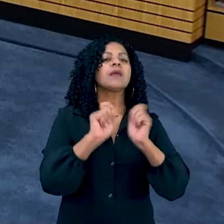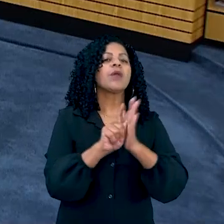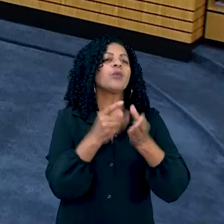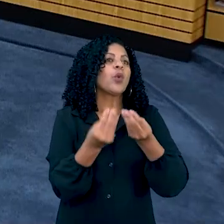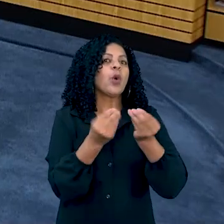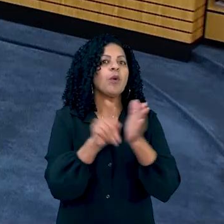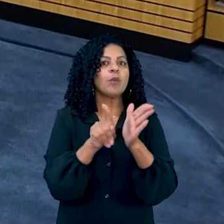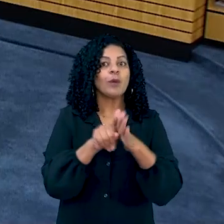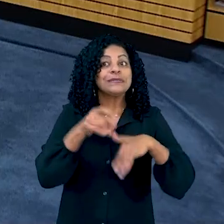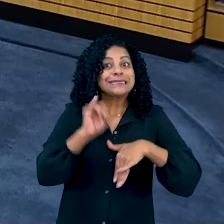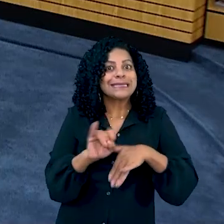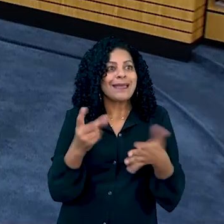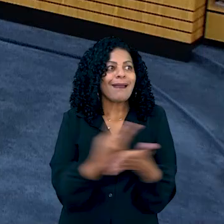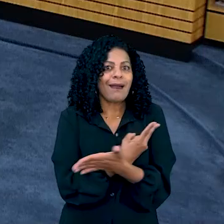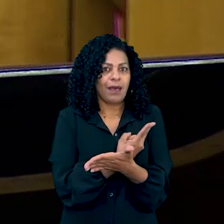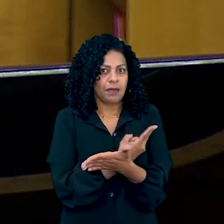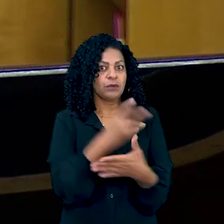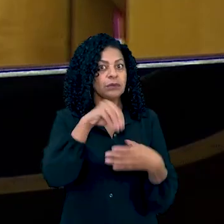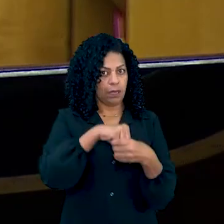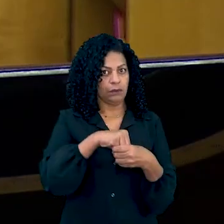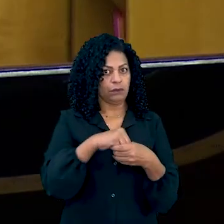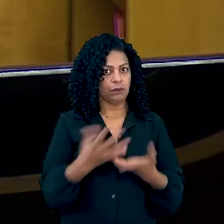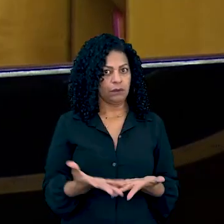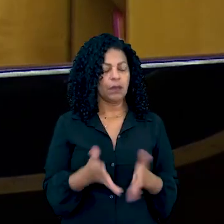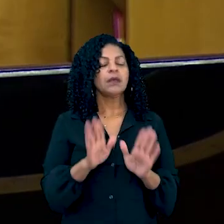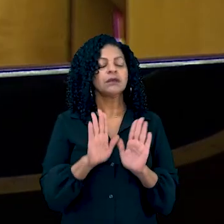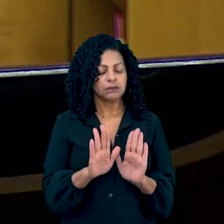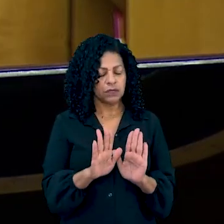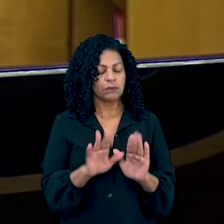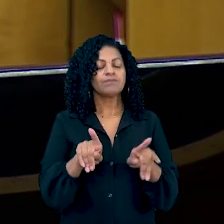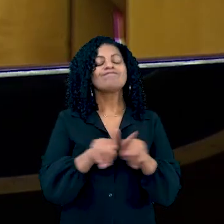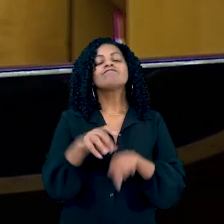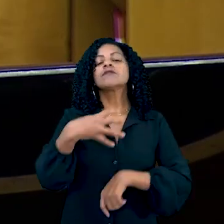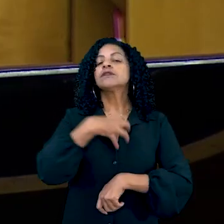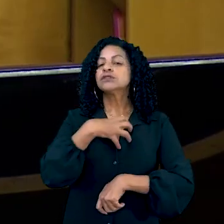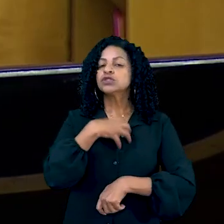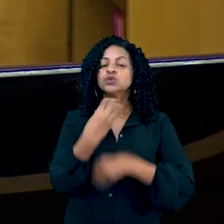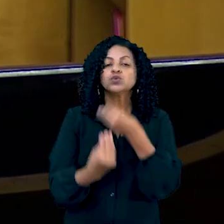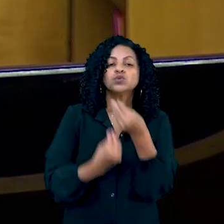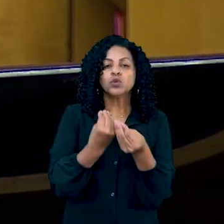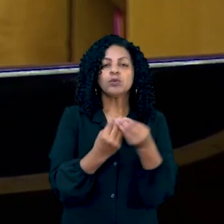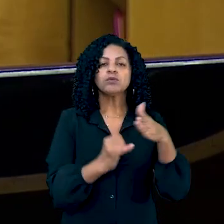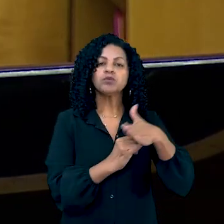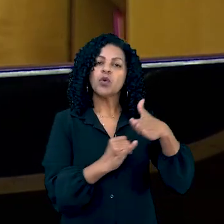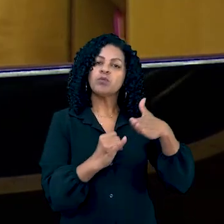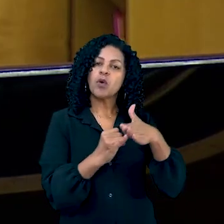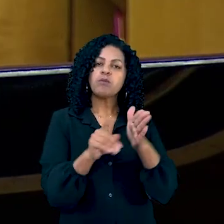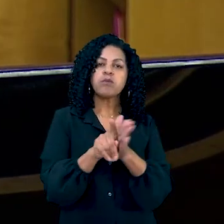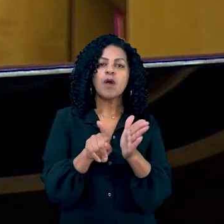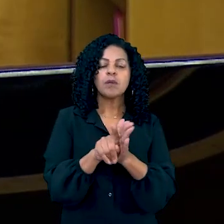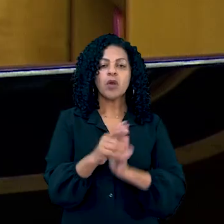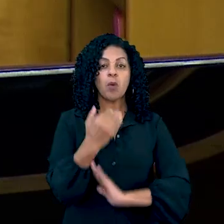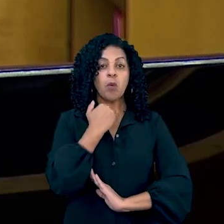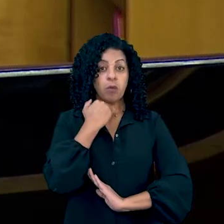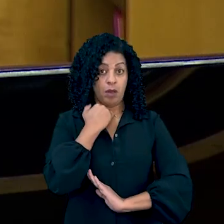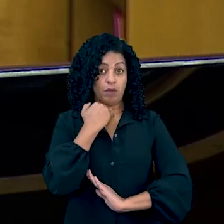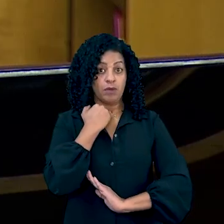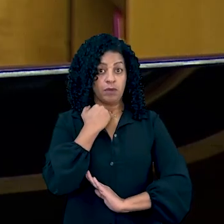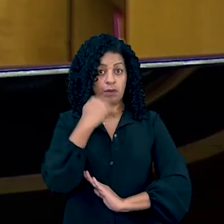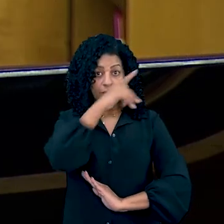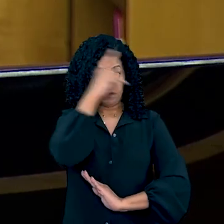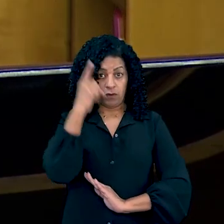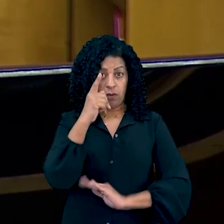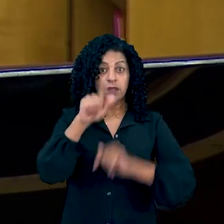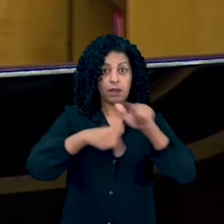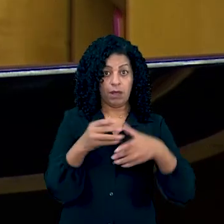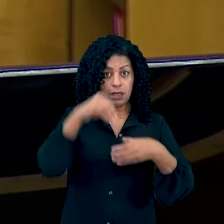identificar atividades suspeitas. É uma matéria já pacificada, no sentido de que o monitoramento para a instituição bancária, empregadora de